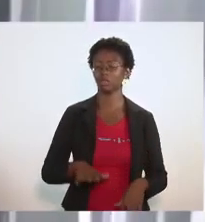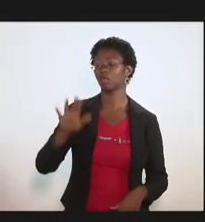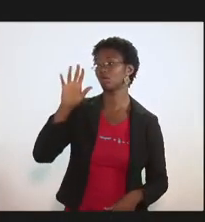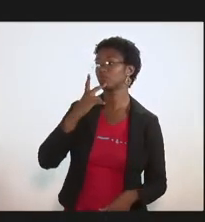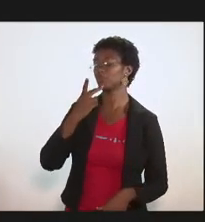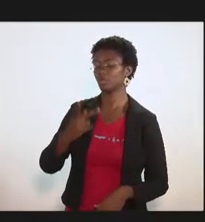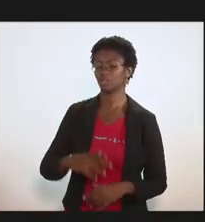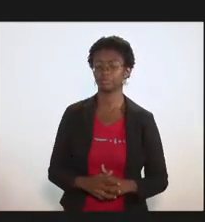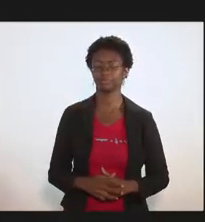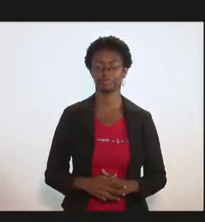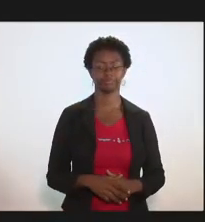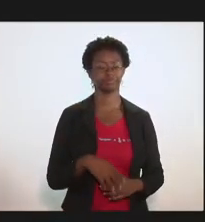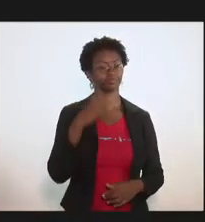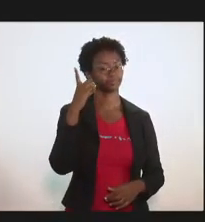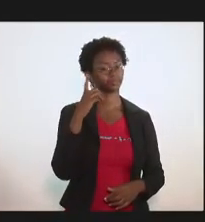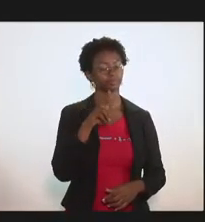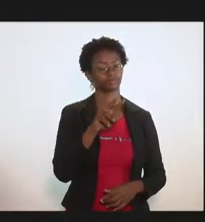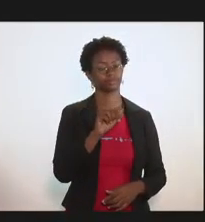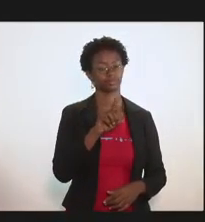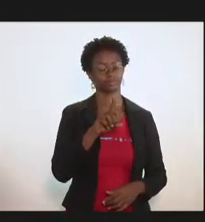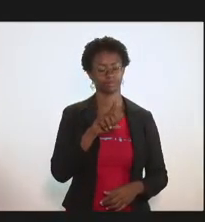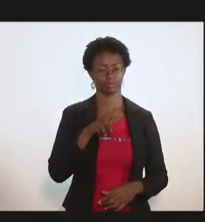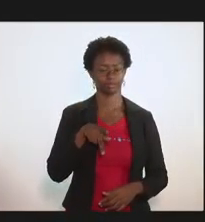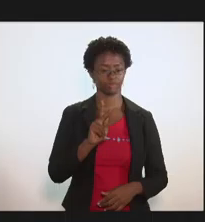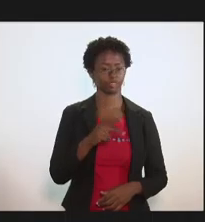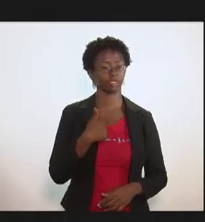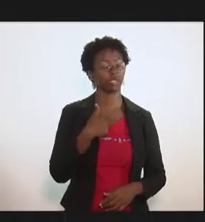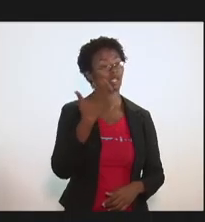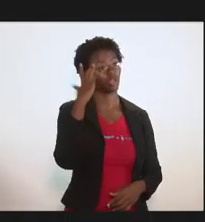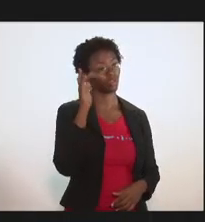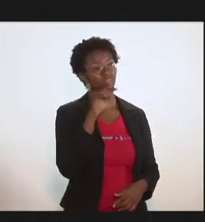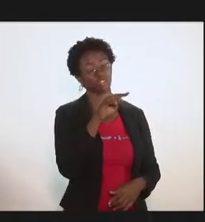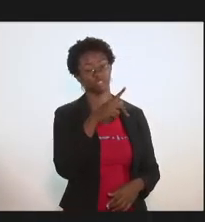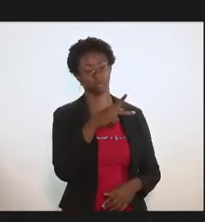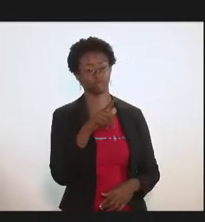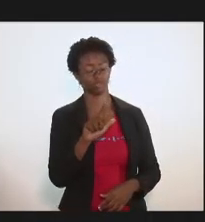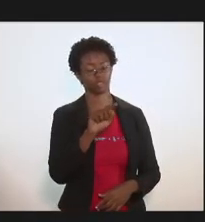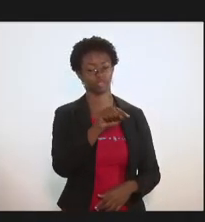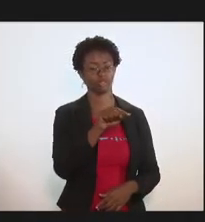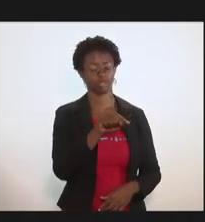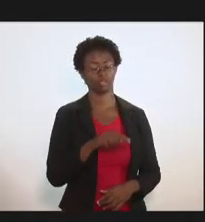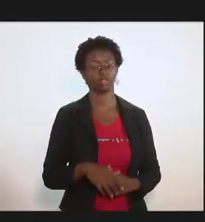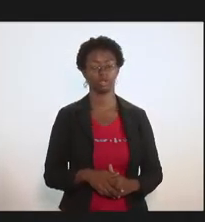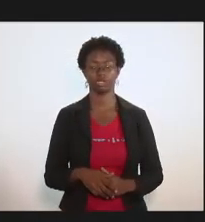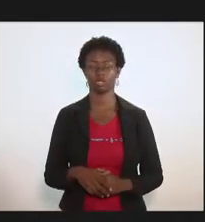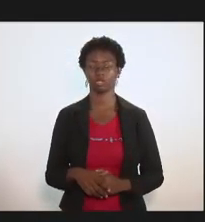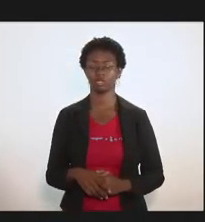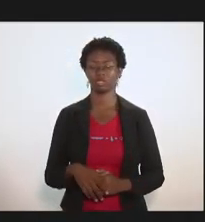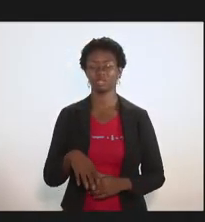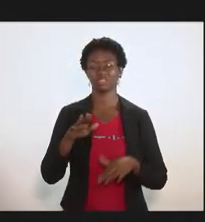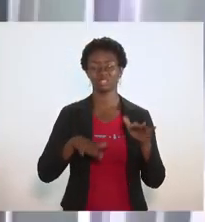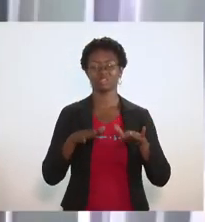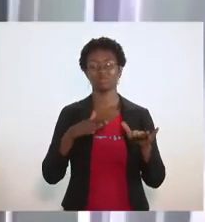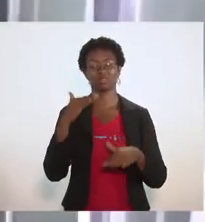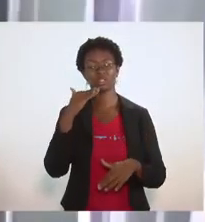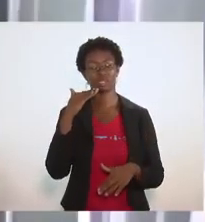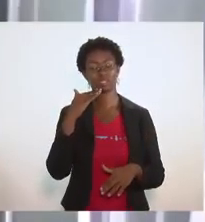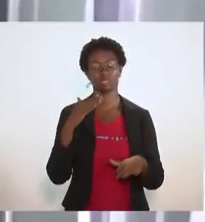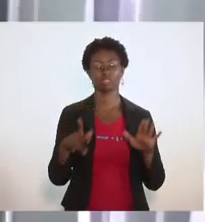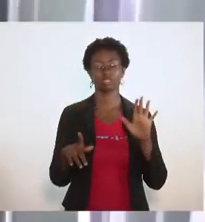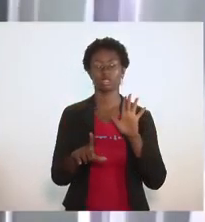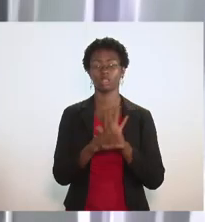37, projeto de lei 1067 de 2019, autoria do deputado subtenente Bernardo, parecer pela